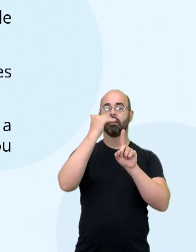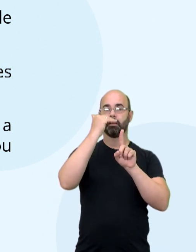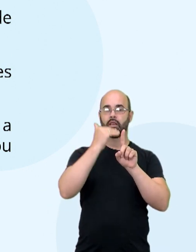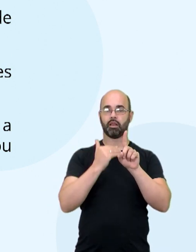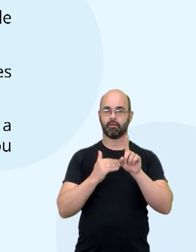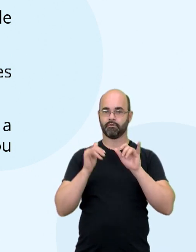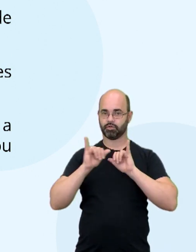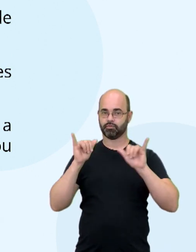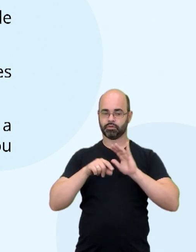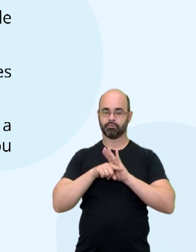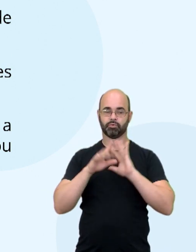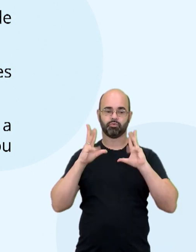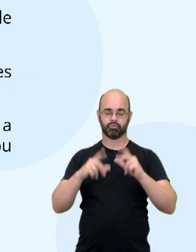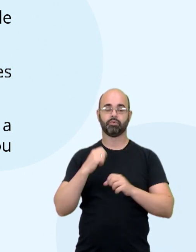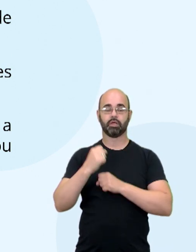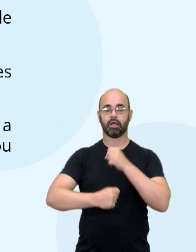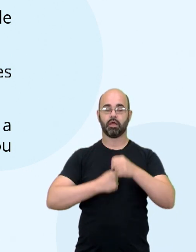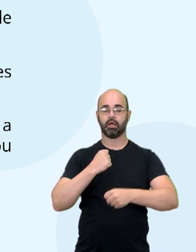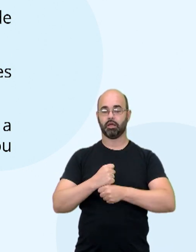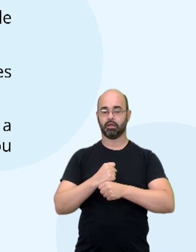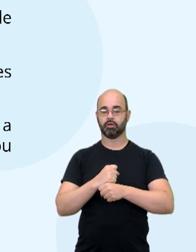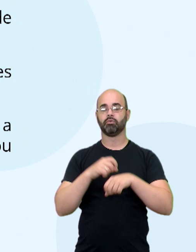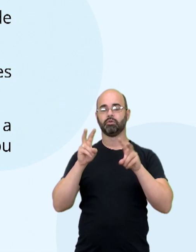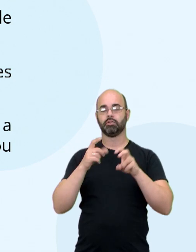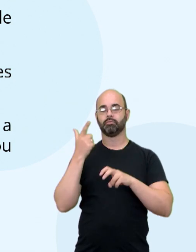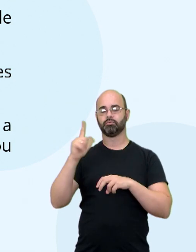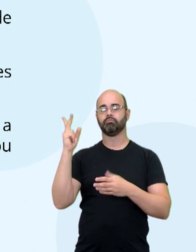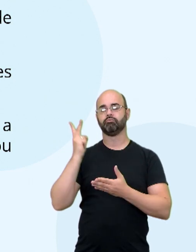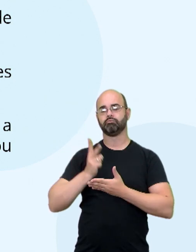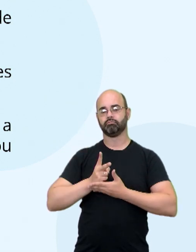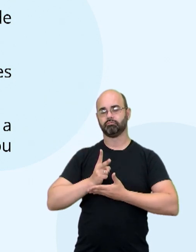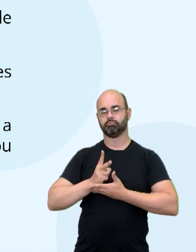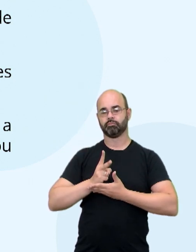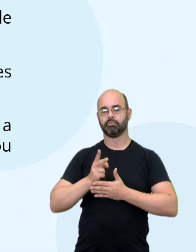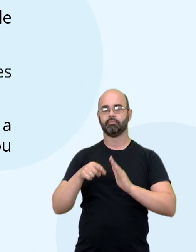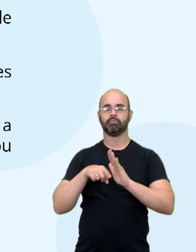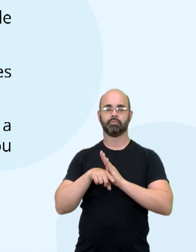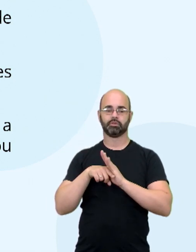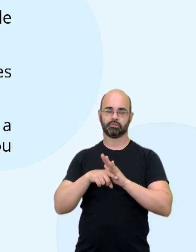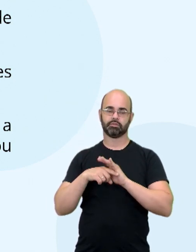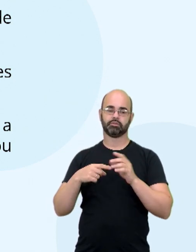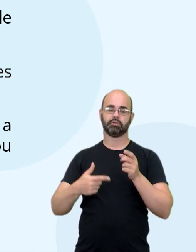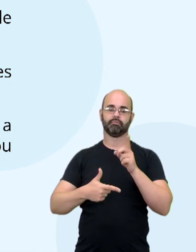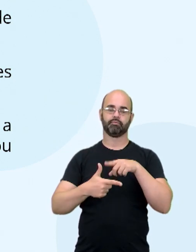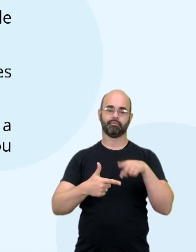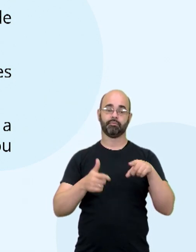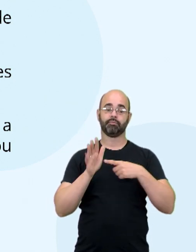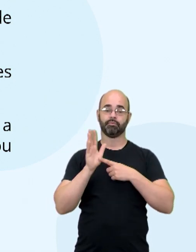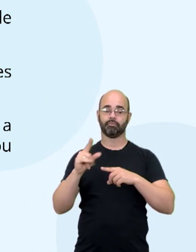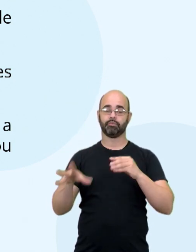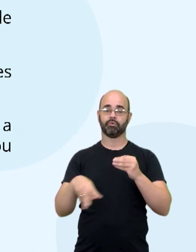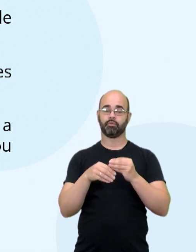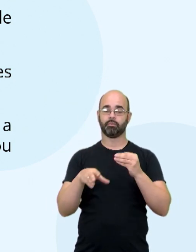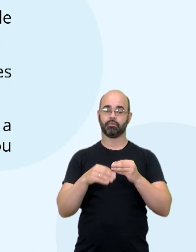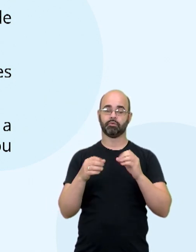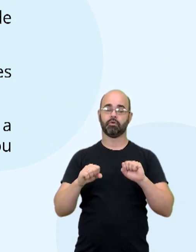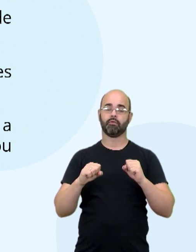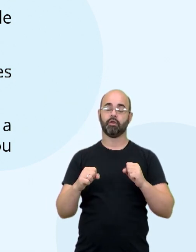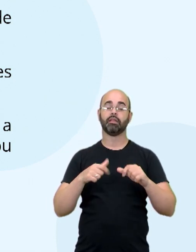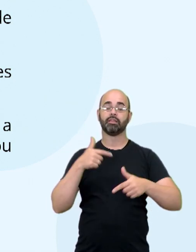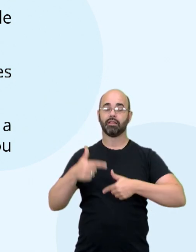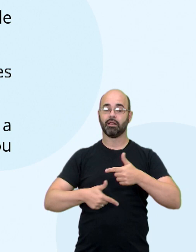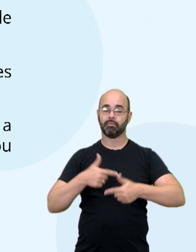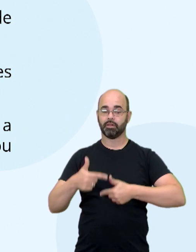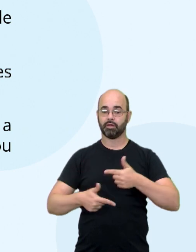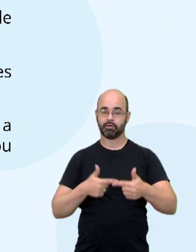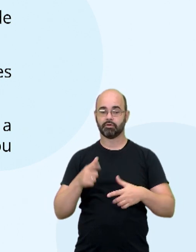pesquisa. Tem o anual, demais temas permanentes da pesquisa e indicadores complementares à força de trabalho, e